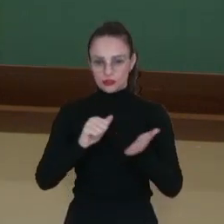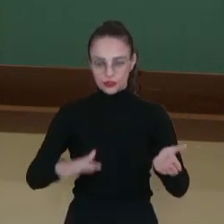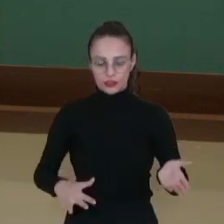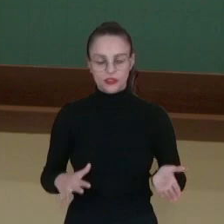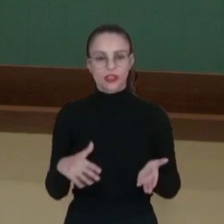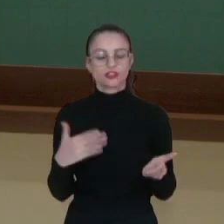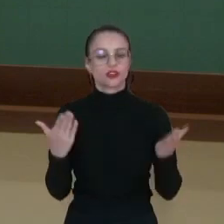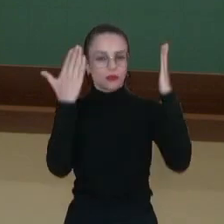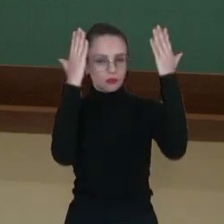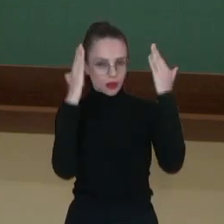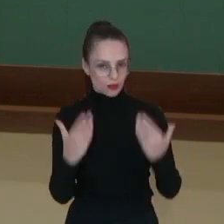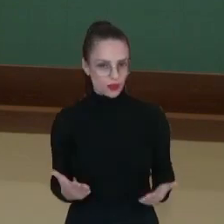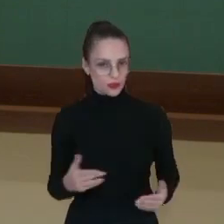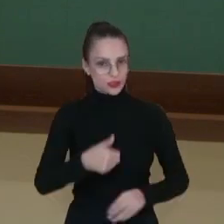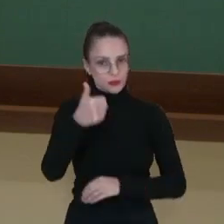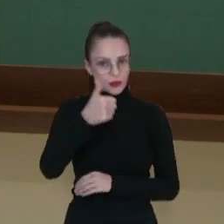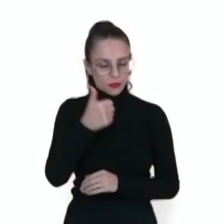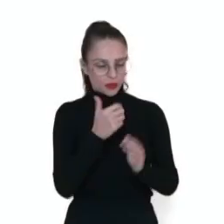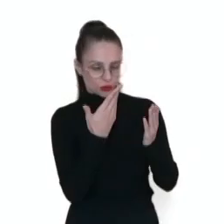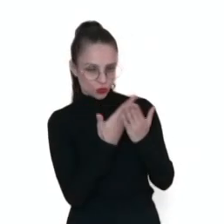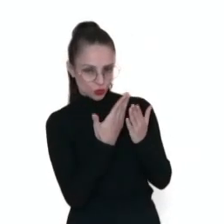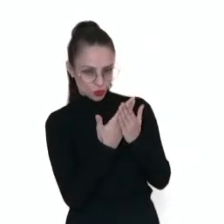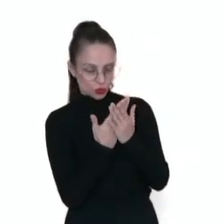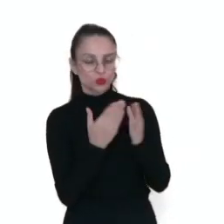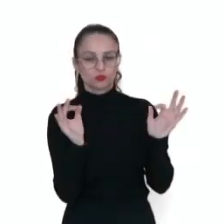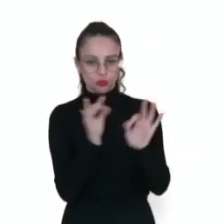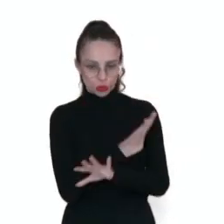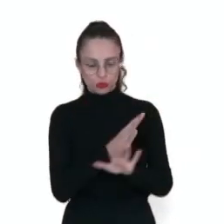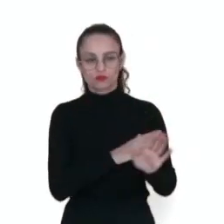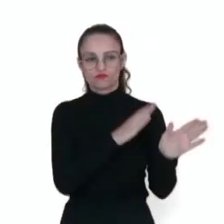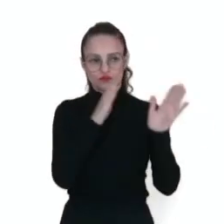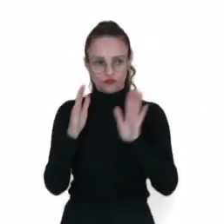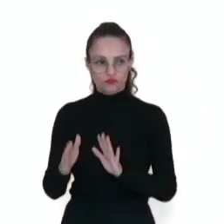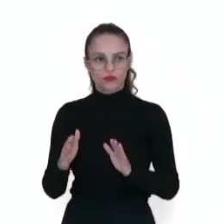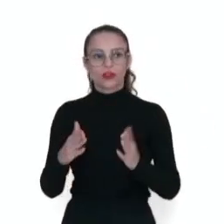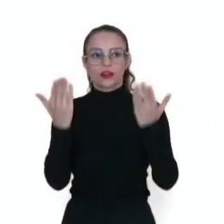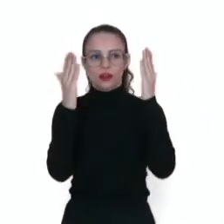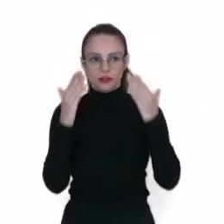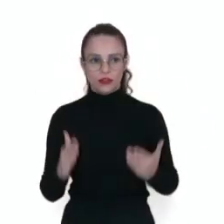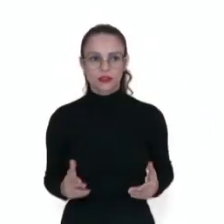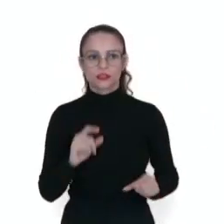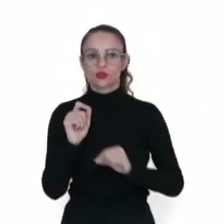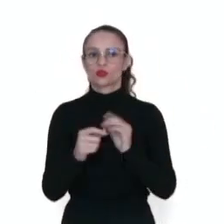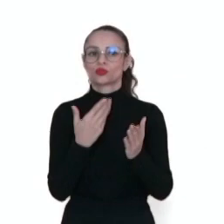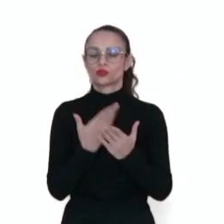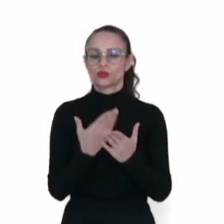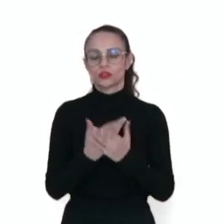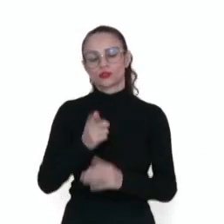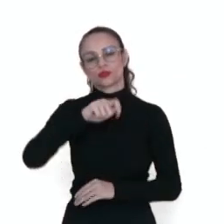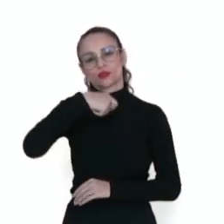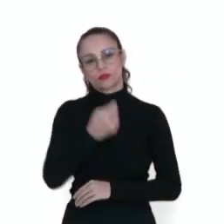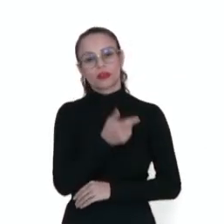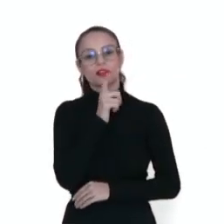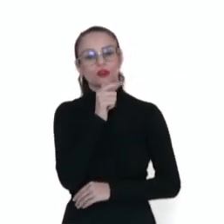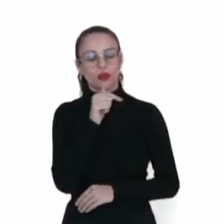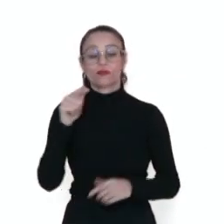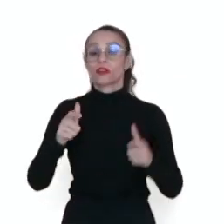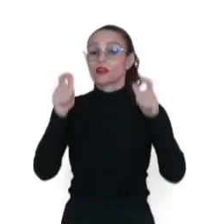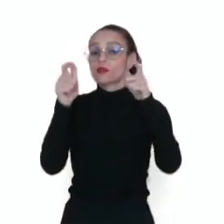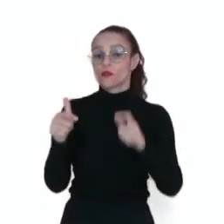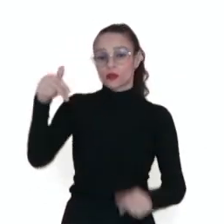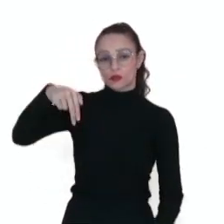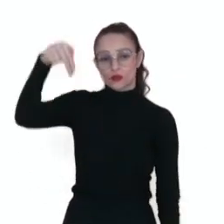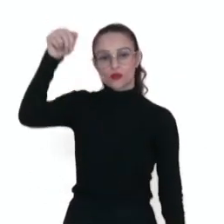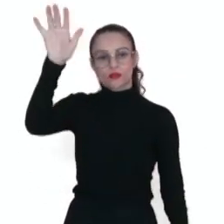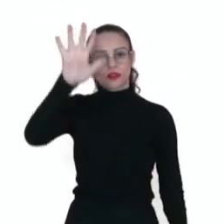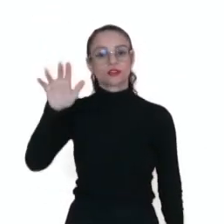gente analisar essa primeira parte do estudo. E analisando o que nós estudamos até agora sobre a hidrografia da região Nordeste, o que